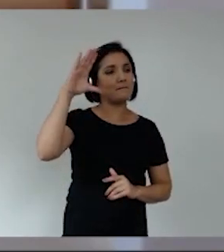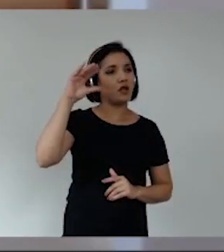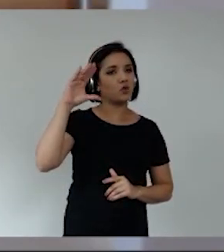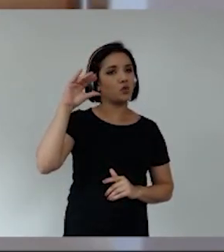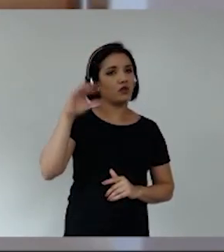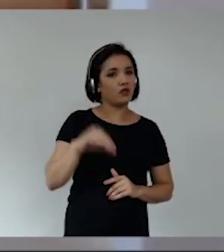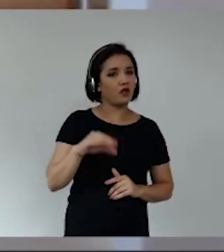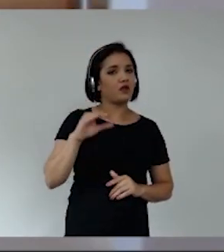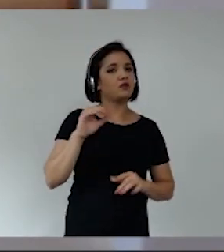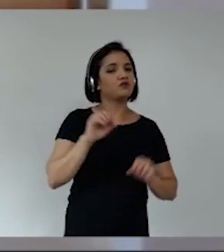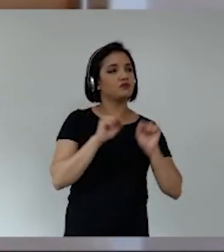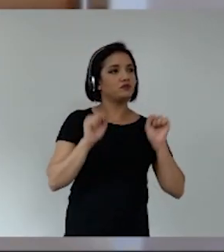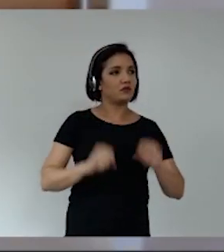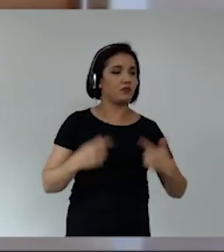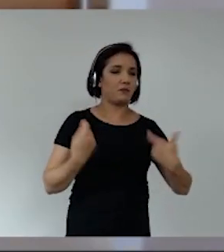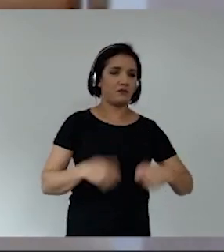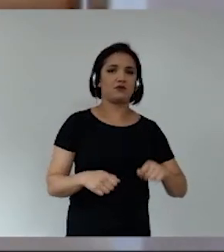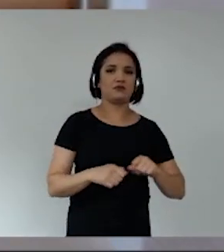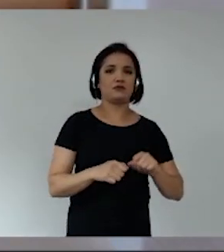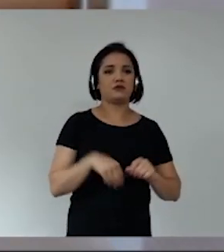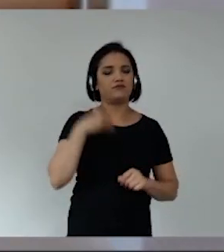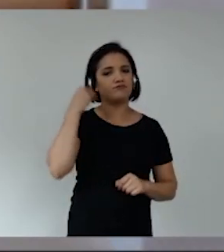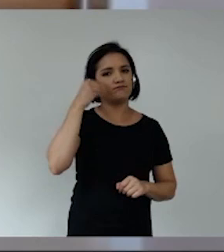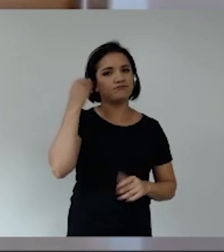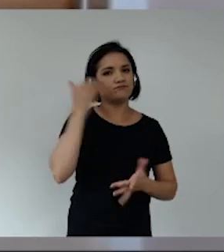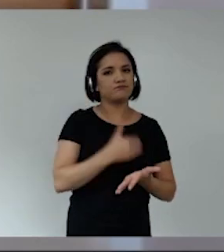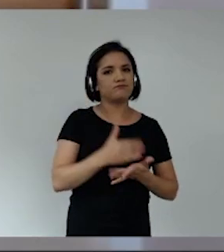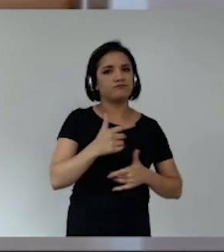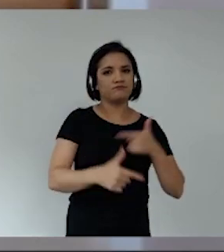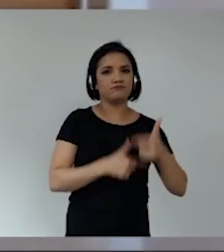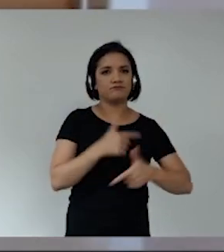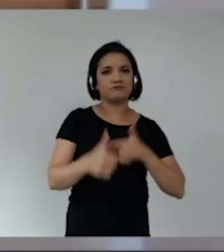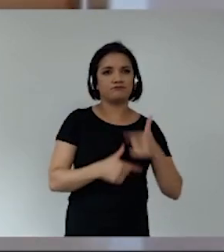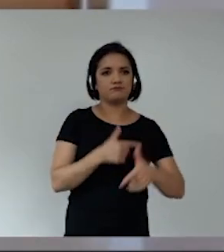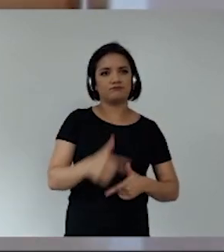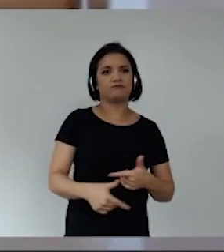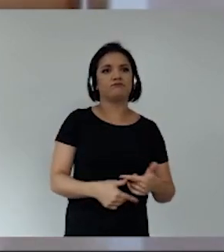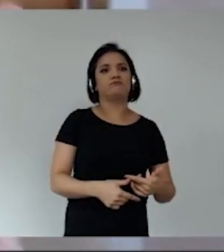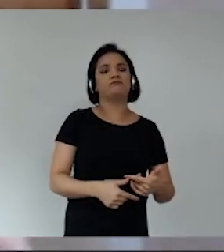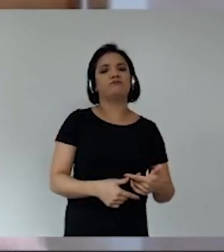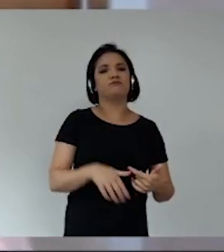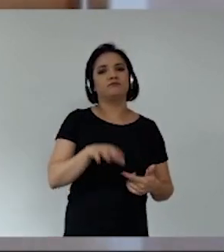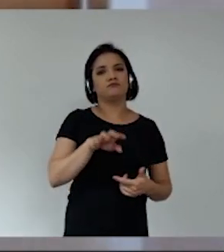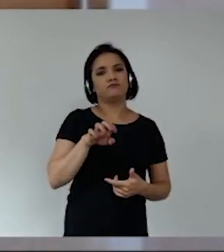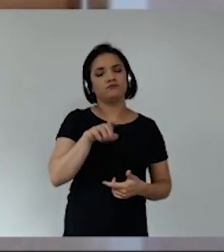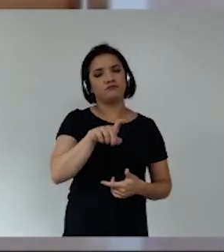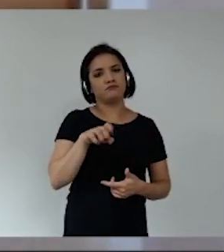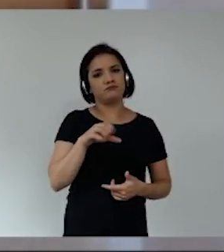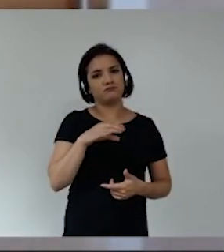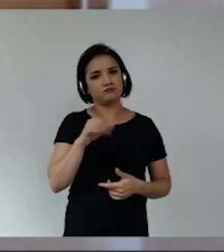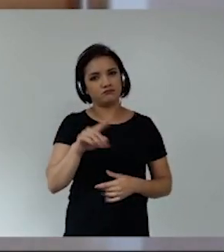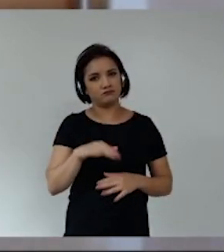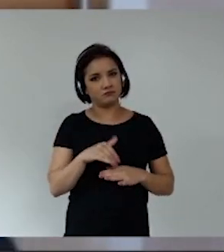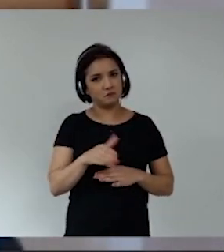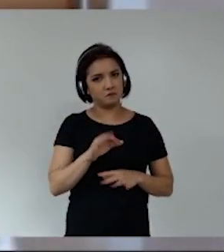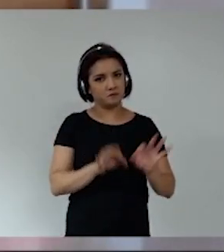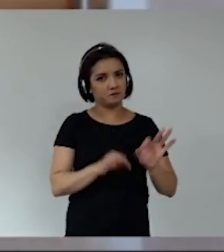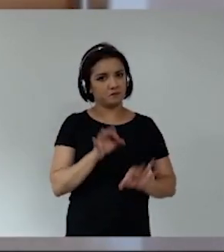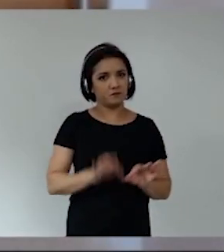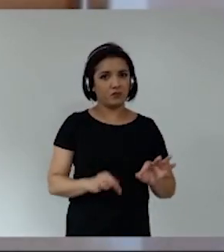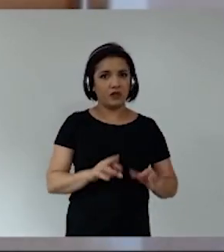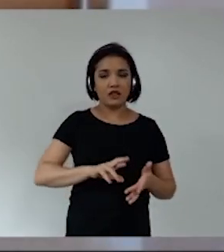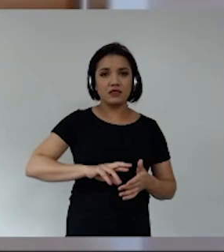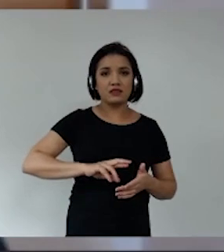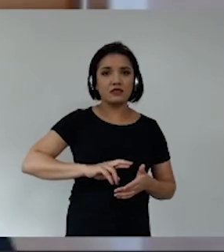sistema precisava para começar a trabalhar com uma execução extrajudicial. Não é do dia para a noite que isso acontece. É